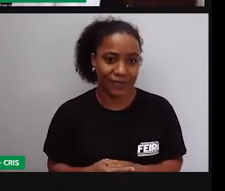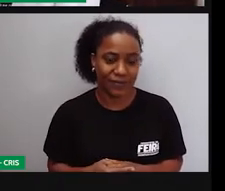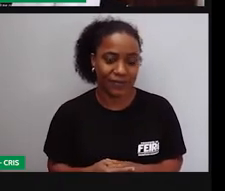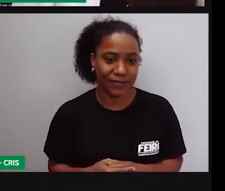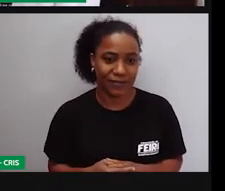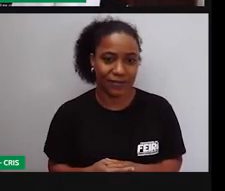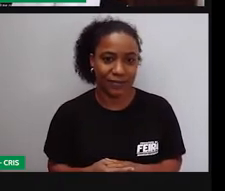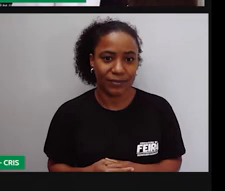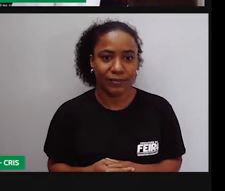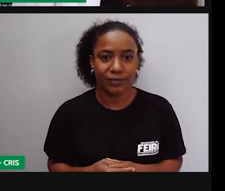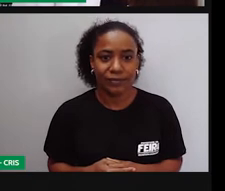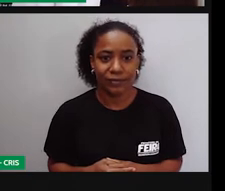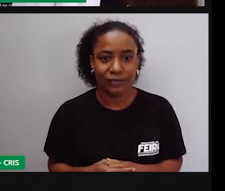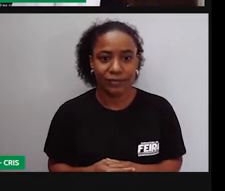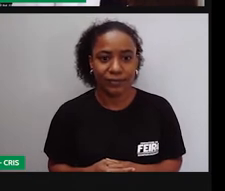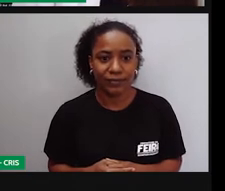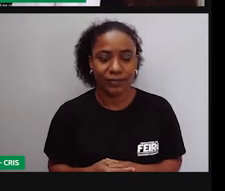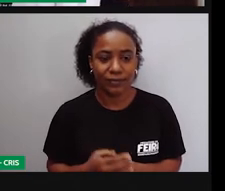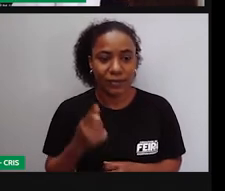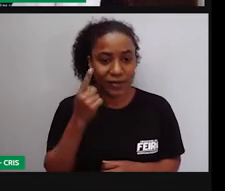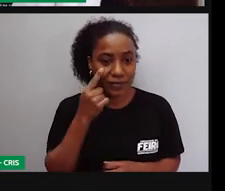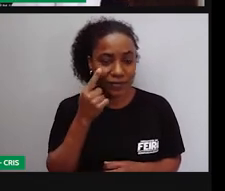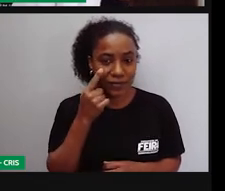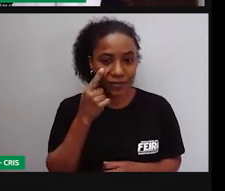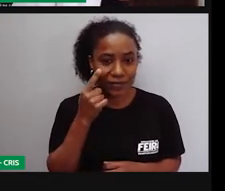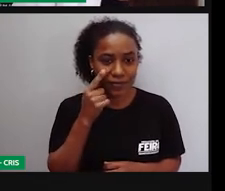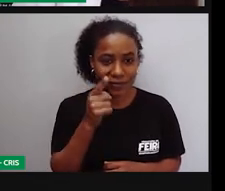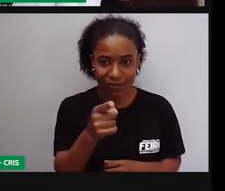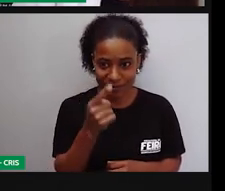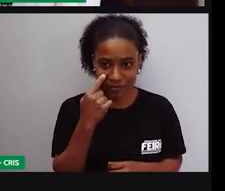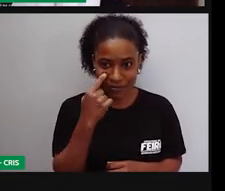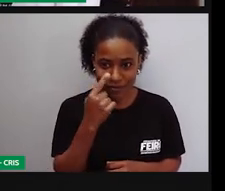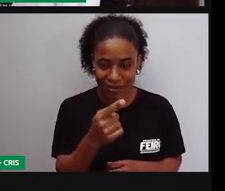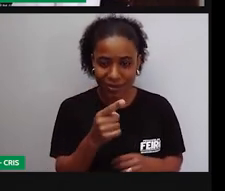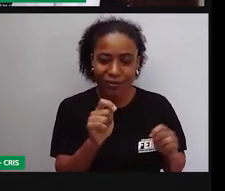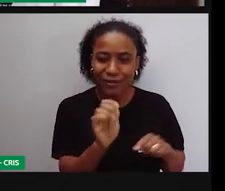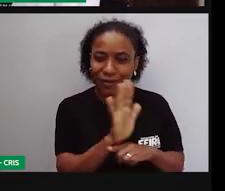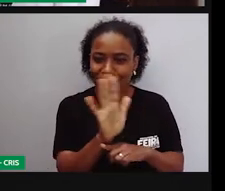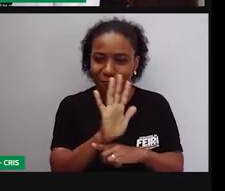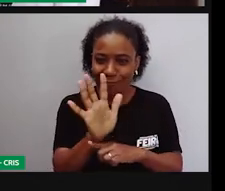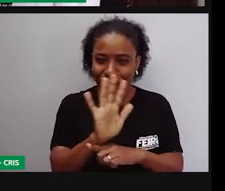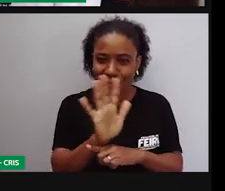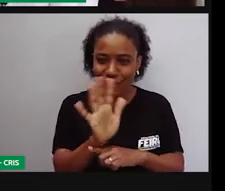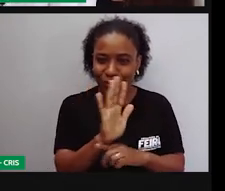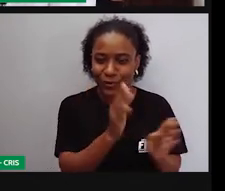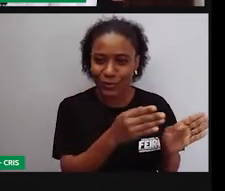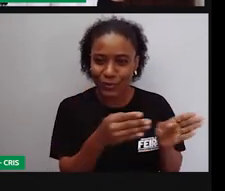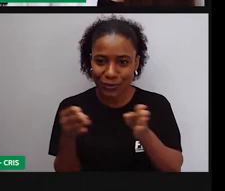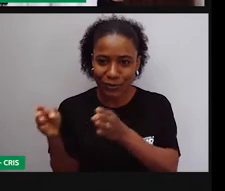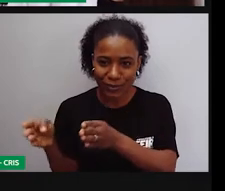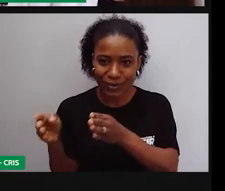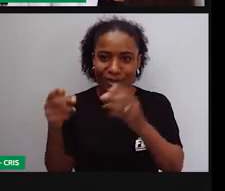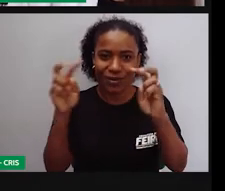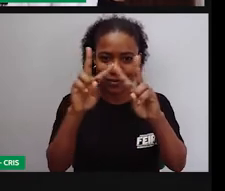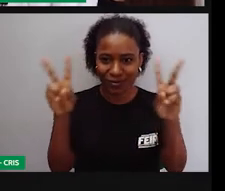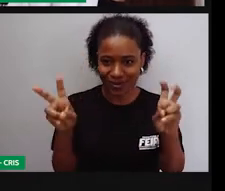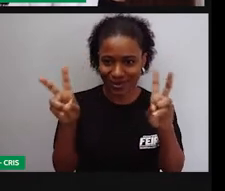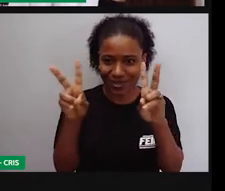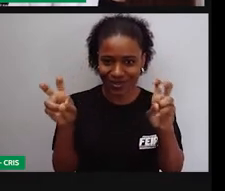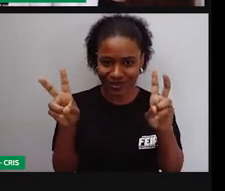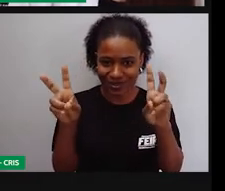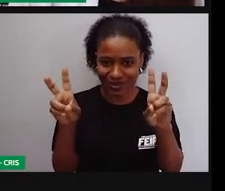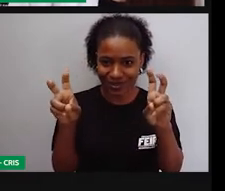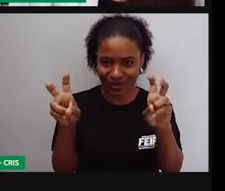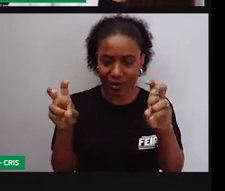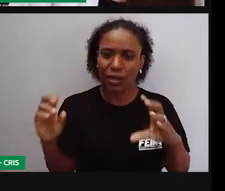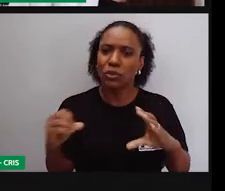para vocês aqui, ó, um vídeo muito curtinho, que mostra um pouco sobre o que